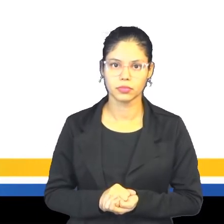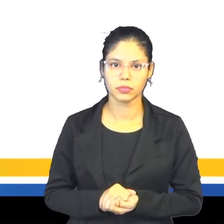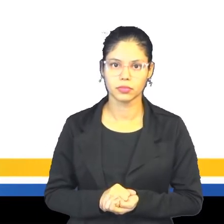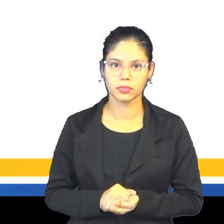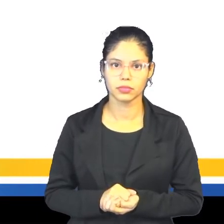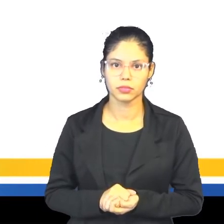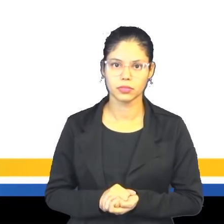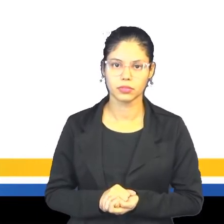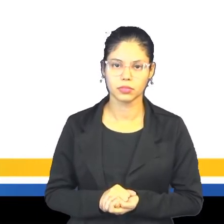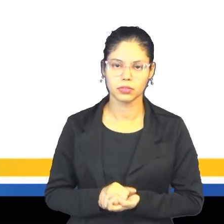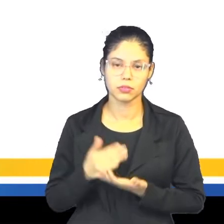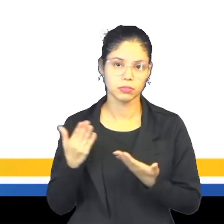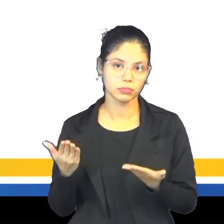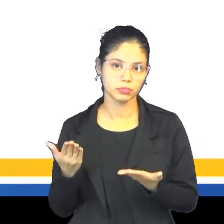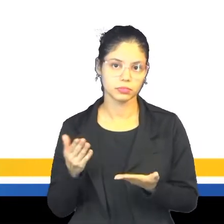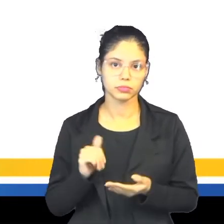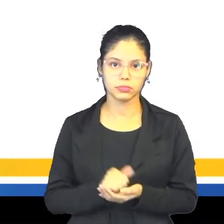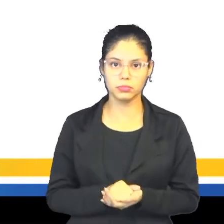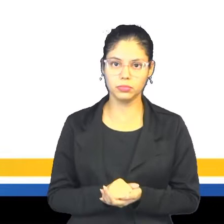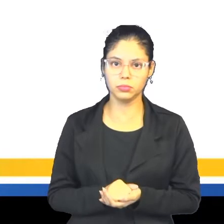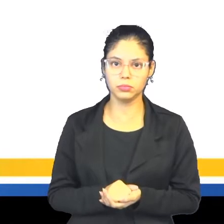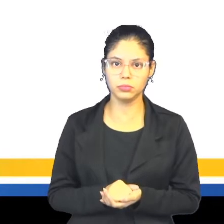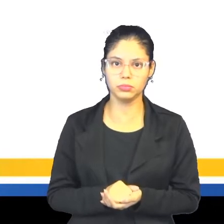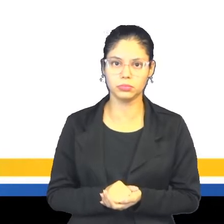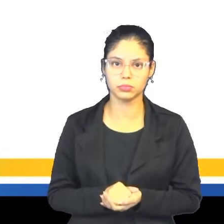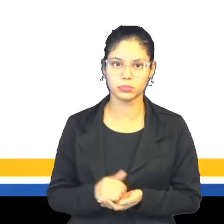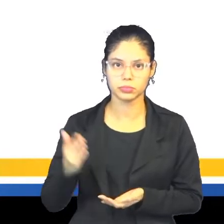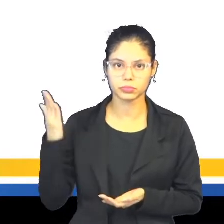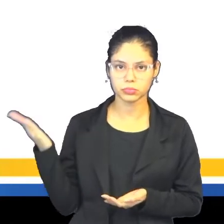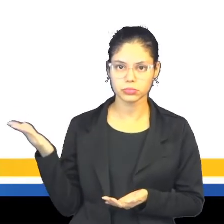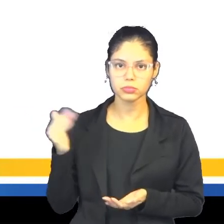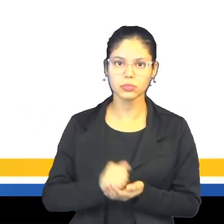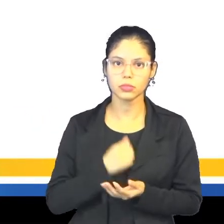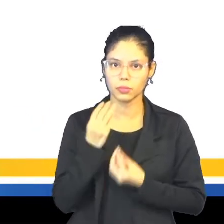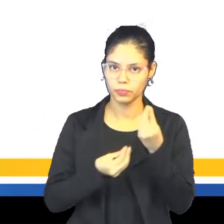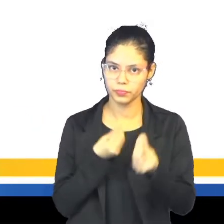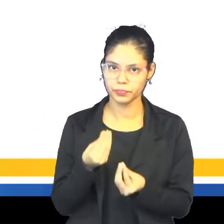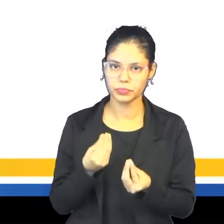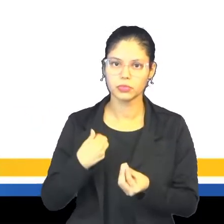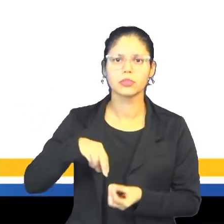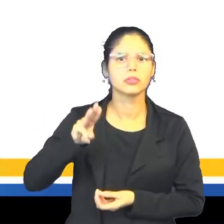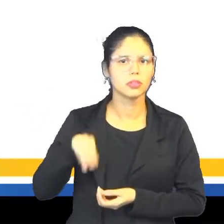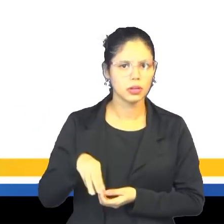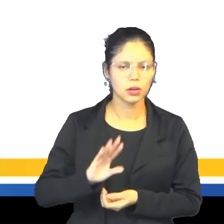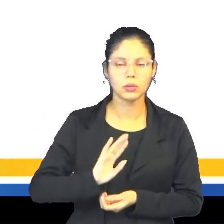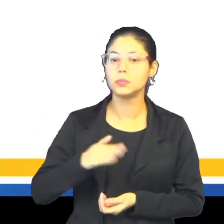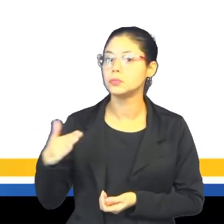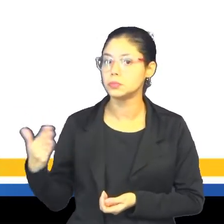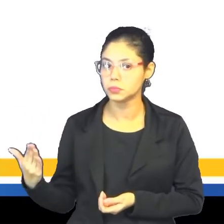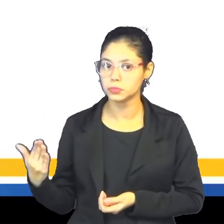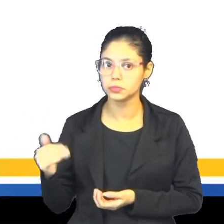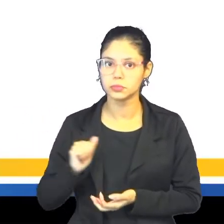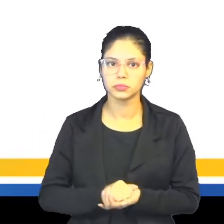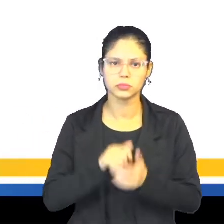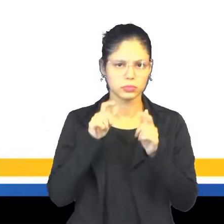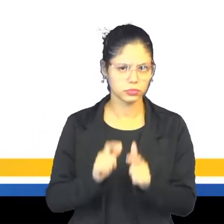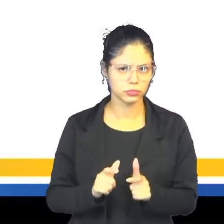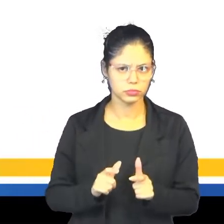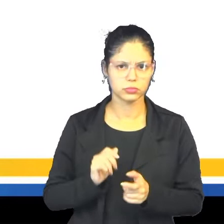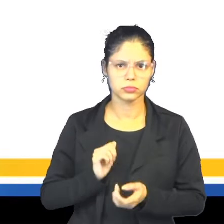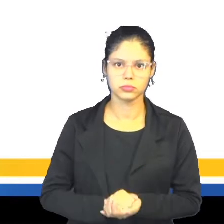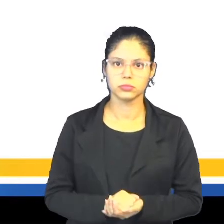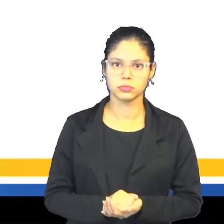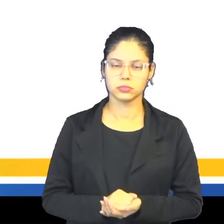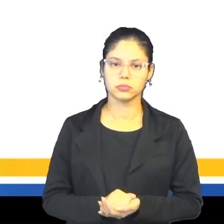mim por, né? Então, observa ali que o como, o quienes, o quando, o